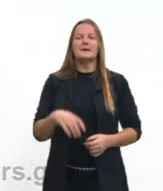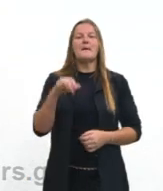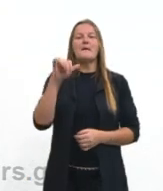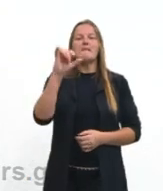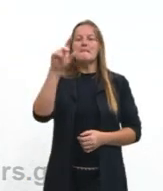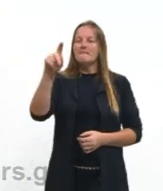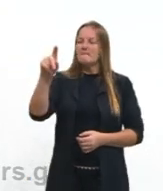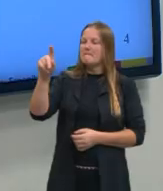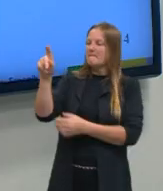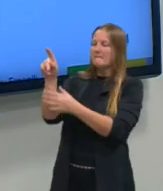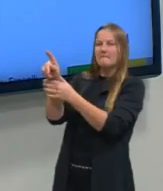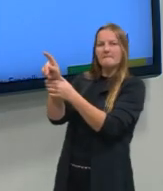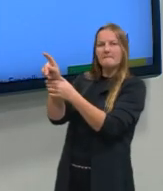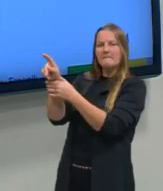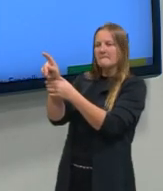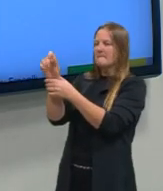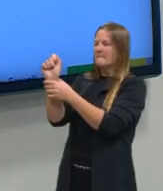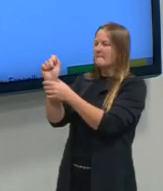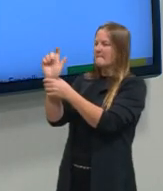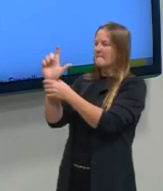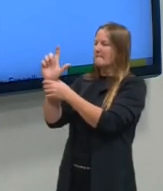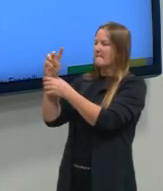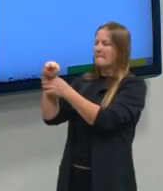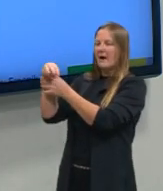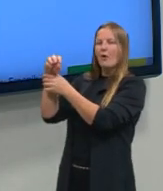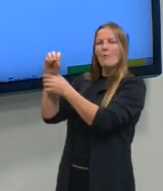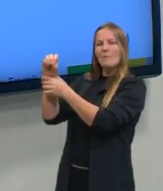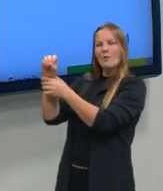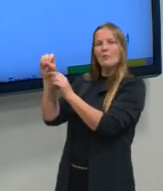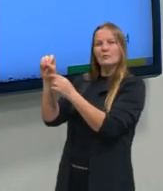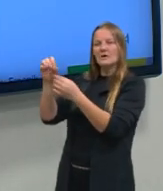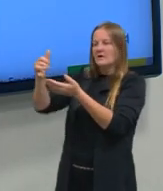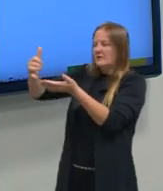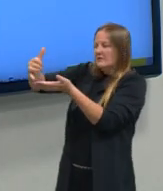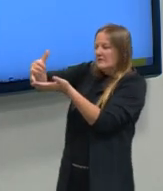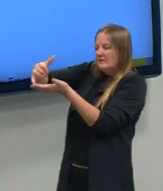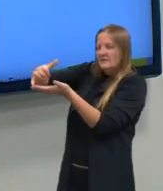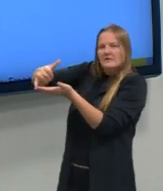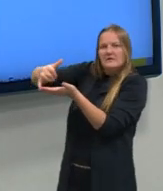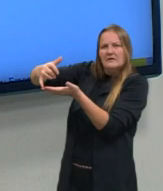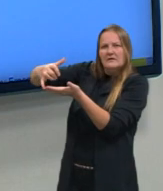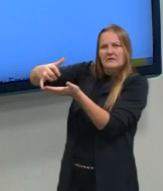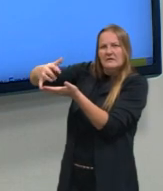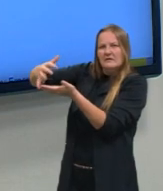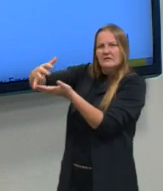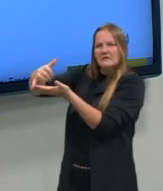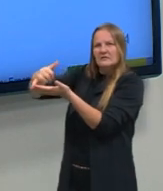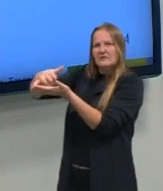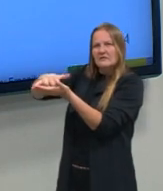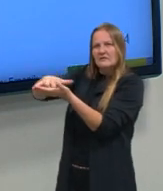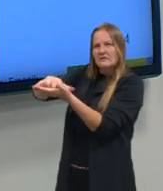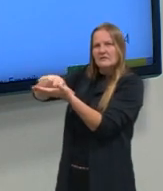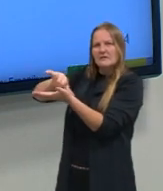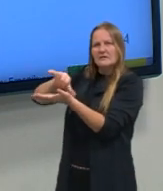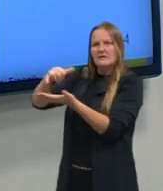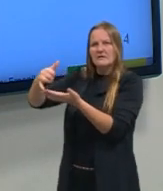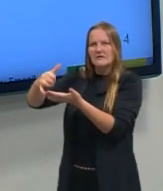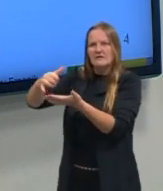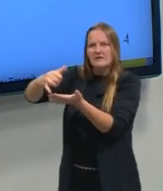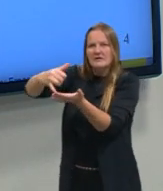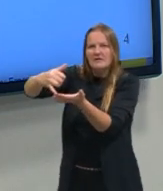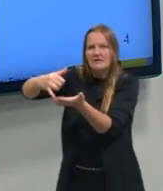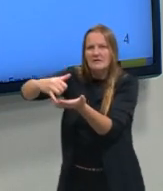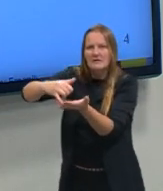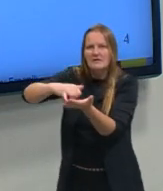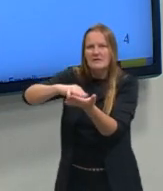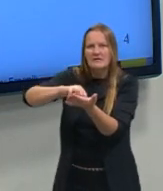palmo é quando a gente pega a nossa mão e faz essa distância daqui até aqui Esse é o palmo certo